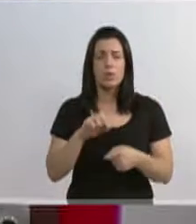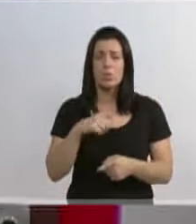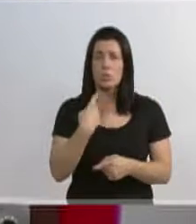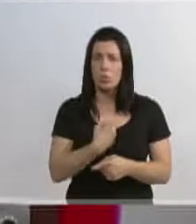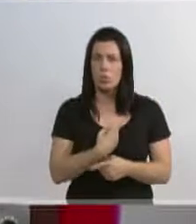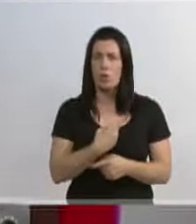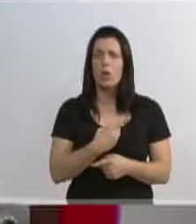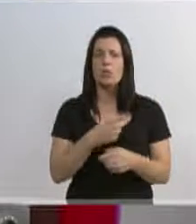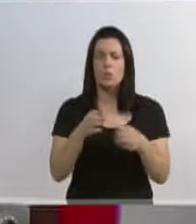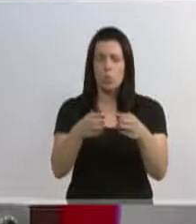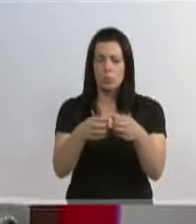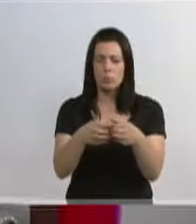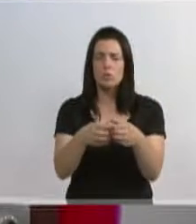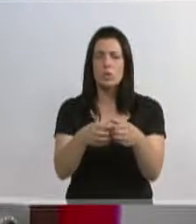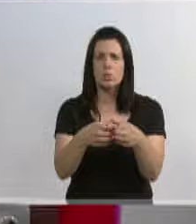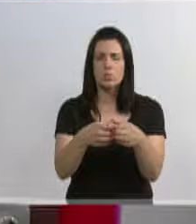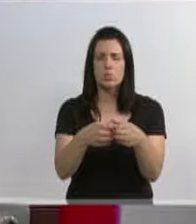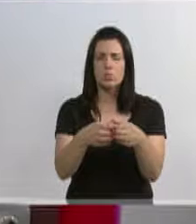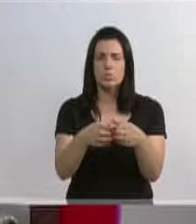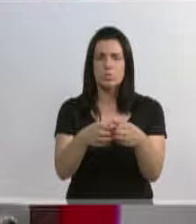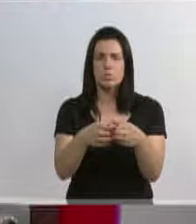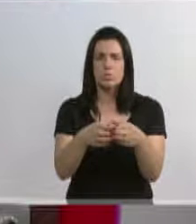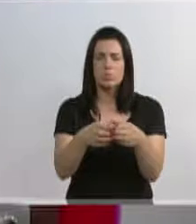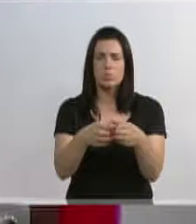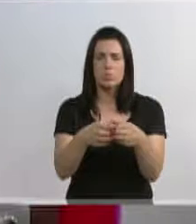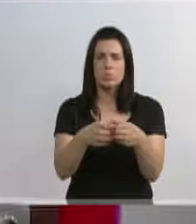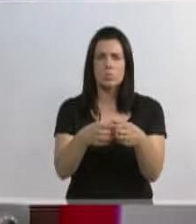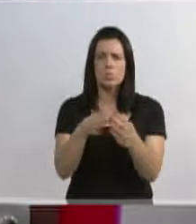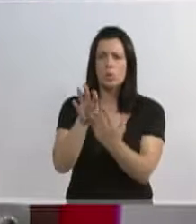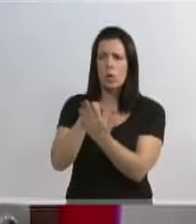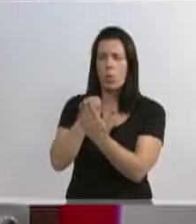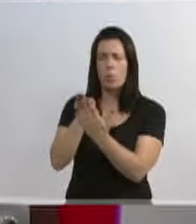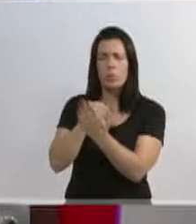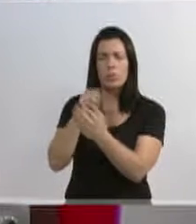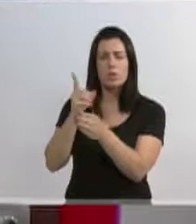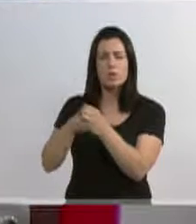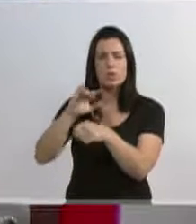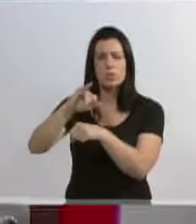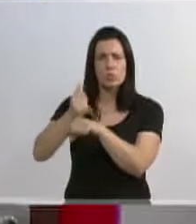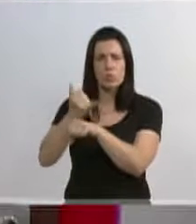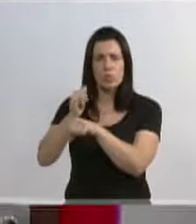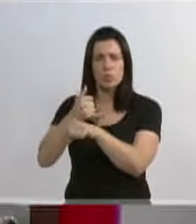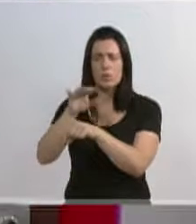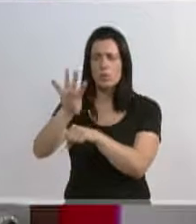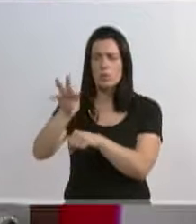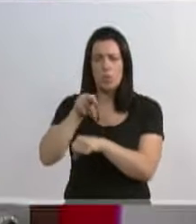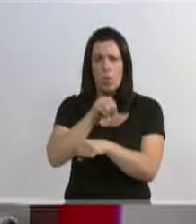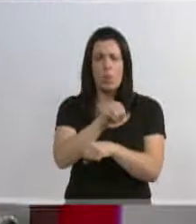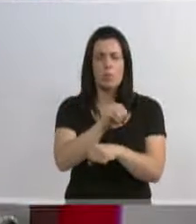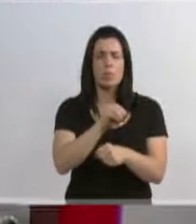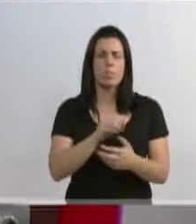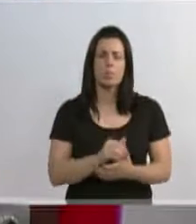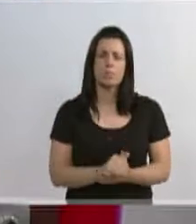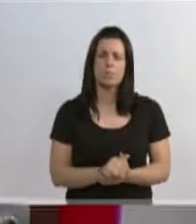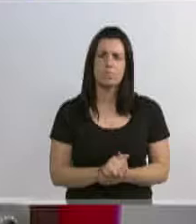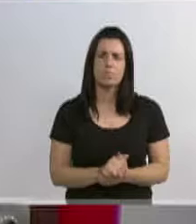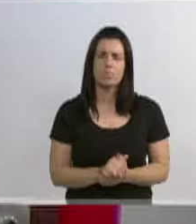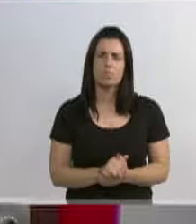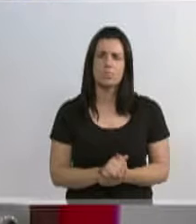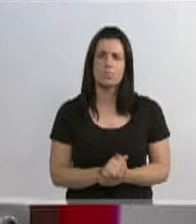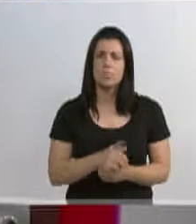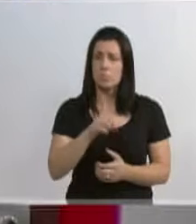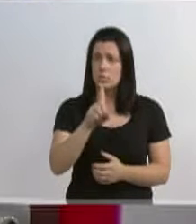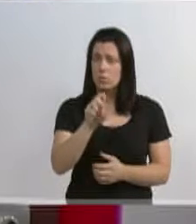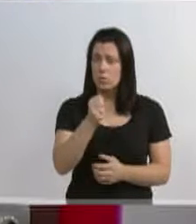trouxemos este conselho lá da cidade de Joinville, mais precisamente a Piraberaba, quando há 18